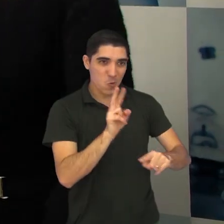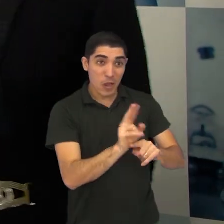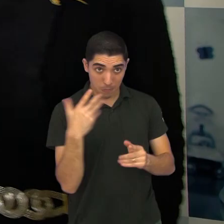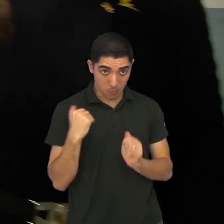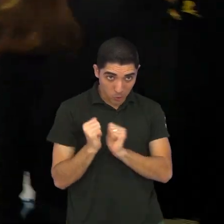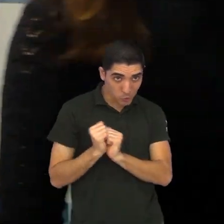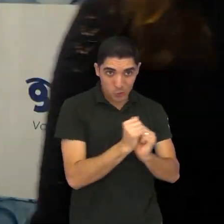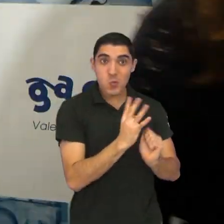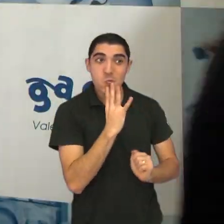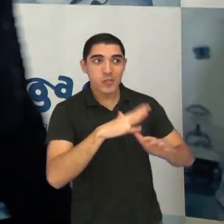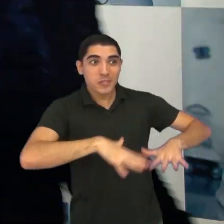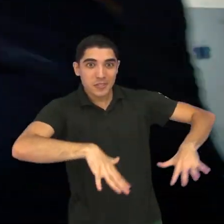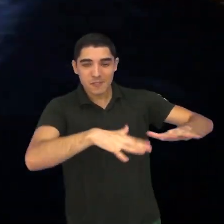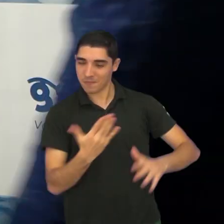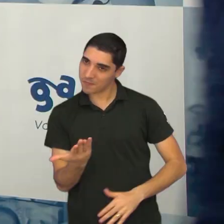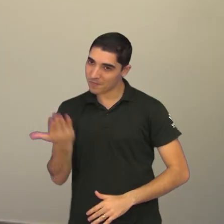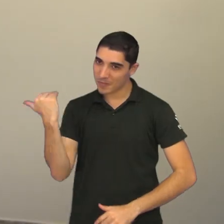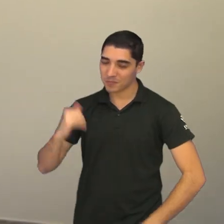leva para conhecer? Vamos lá.